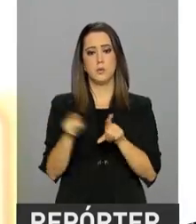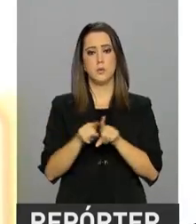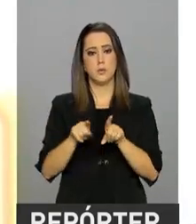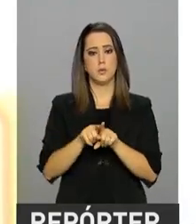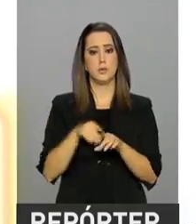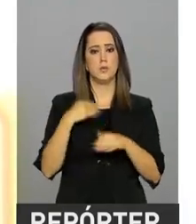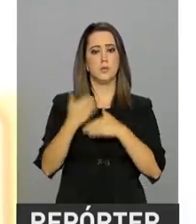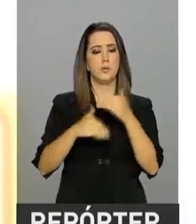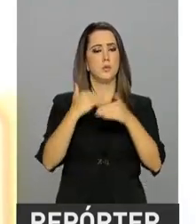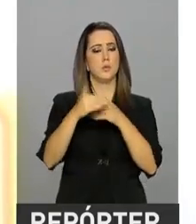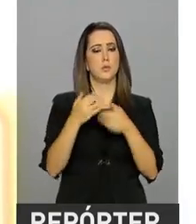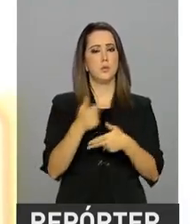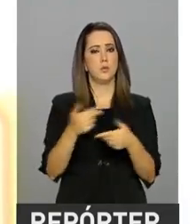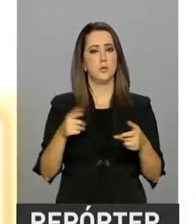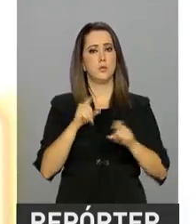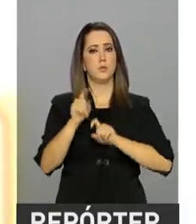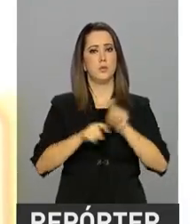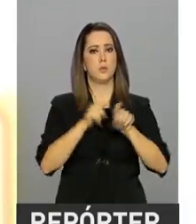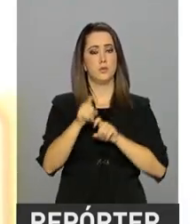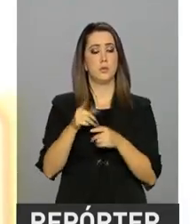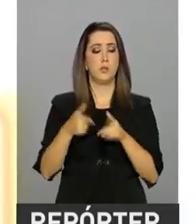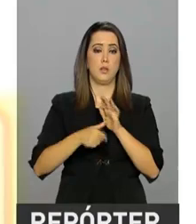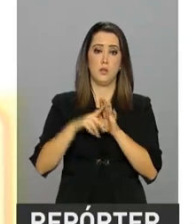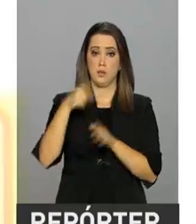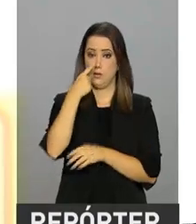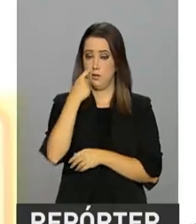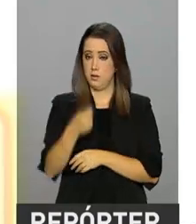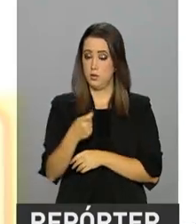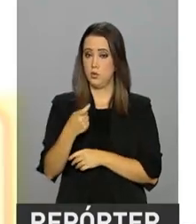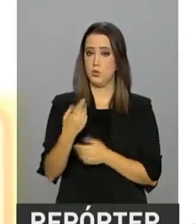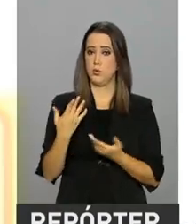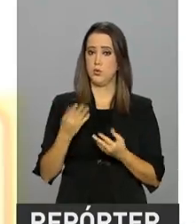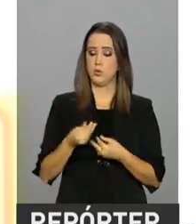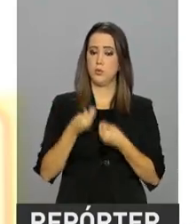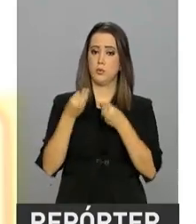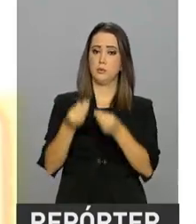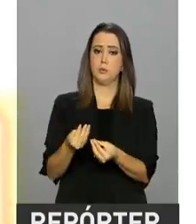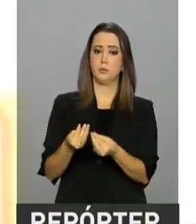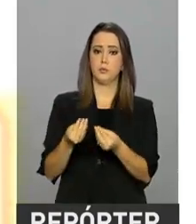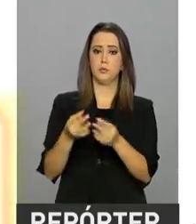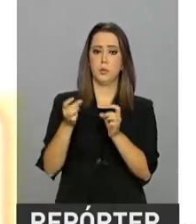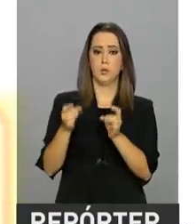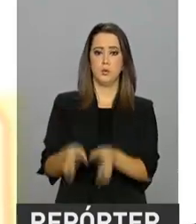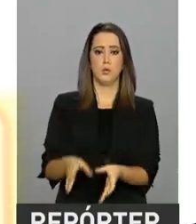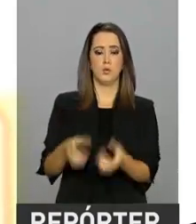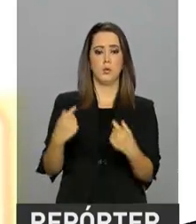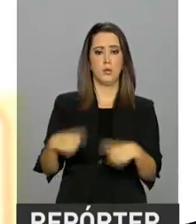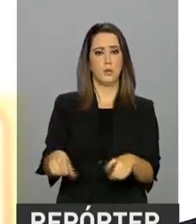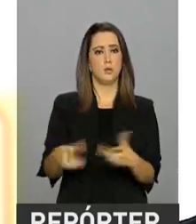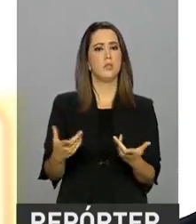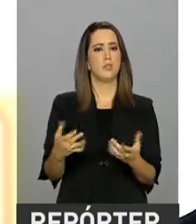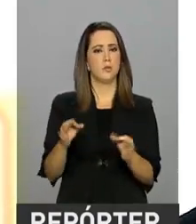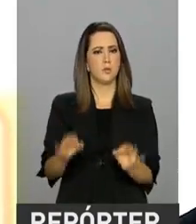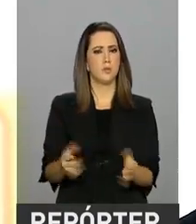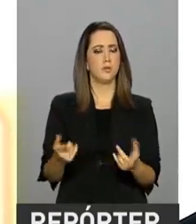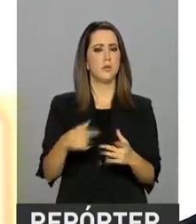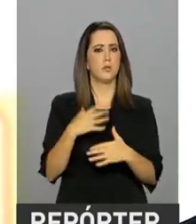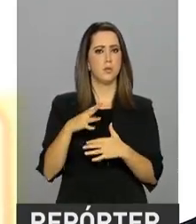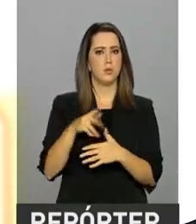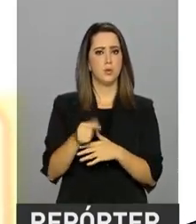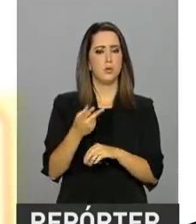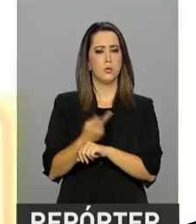o volume de equipamentos que são tratados como lixo eletrônico a garantir o descarte adequado e garante que tudo isso seja